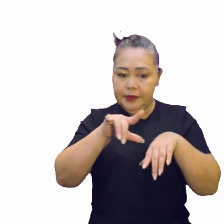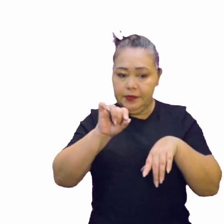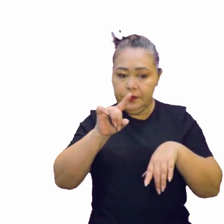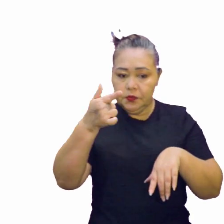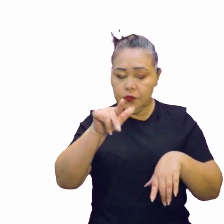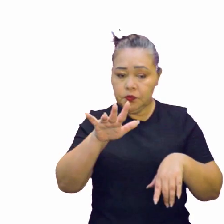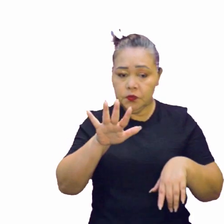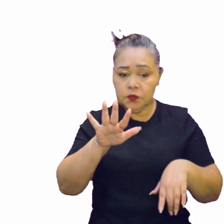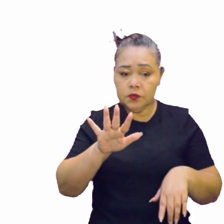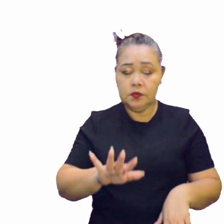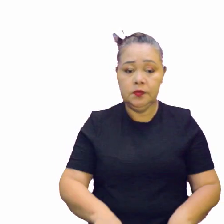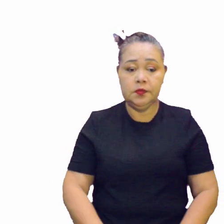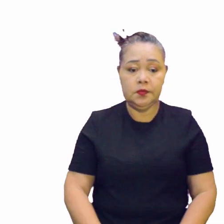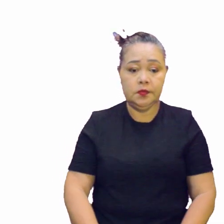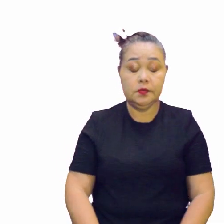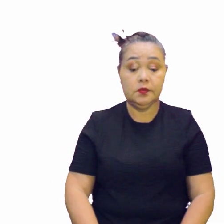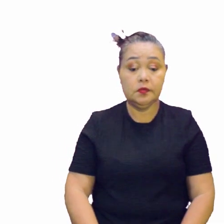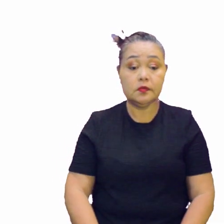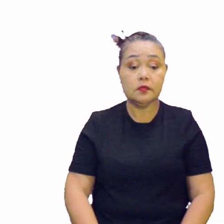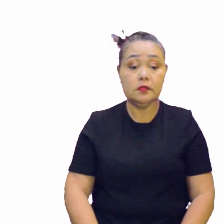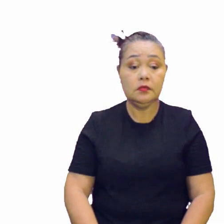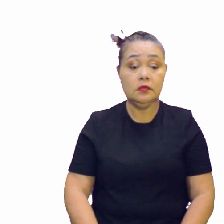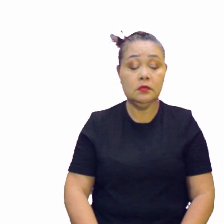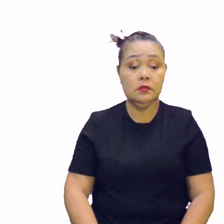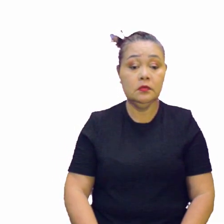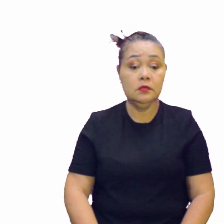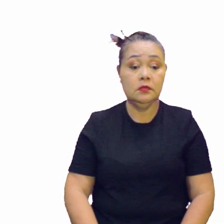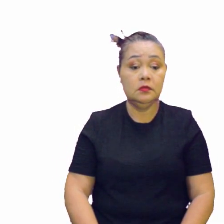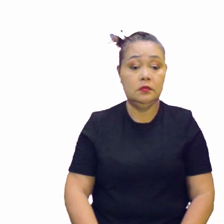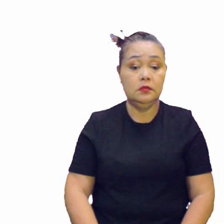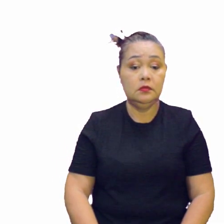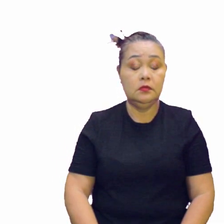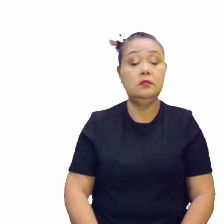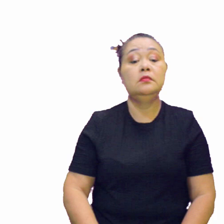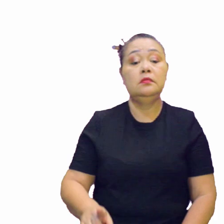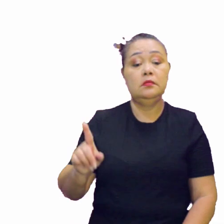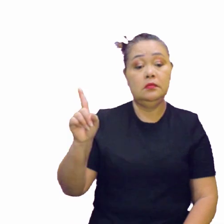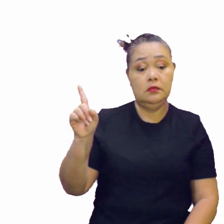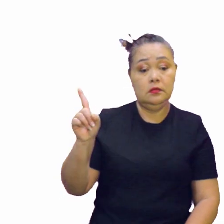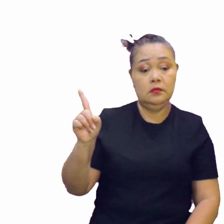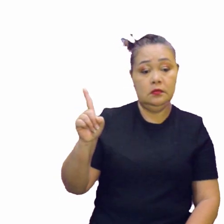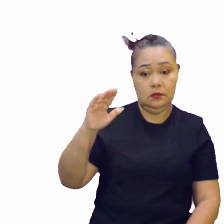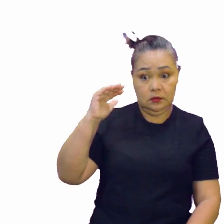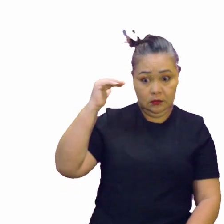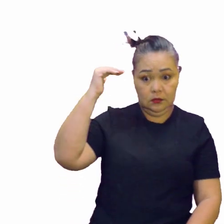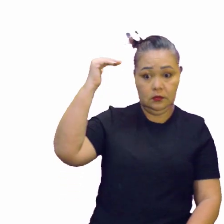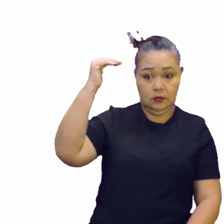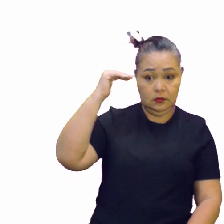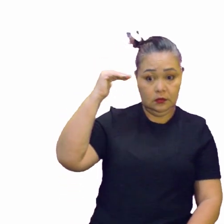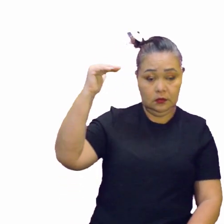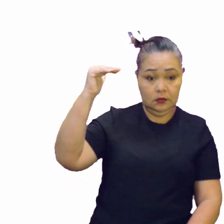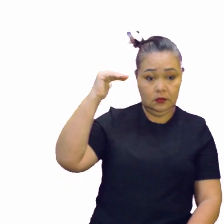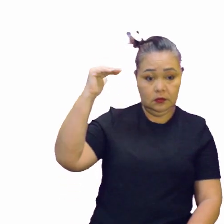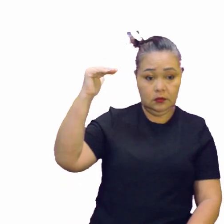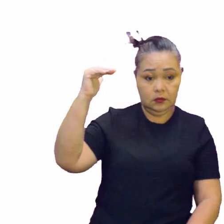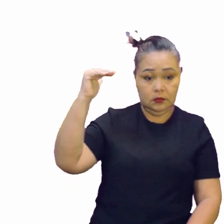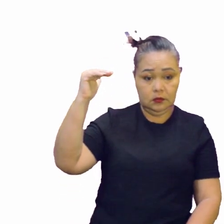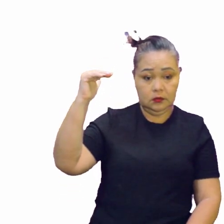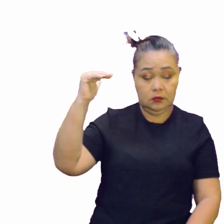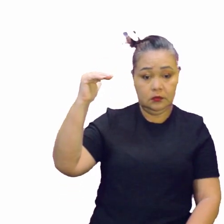aqui. Tem essa daqui, essa que você... Ó, tem essa área. É